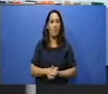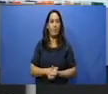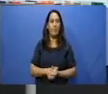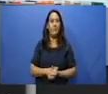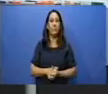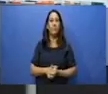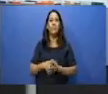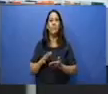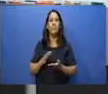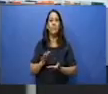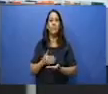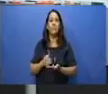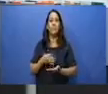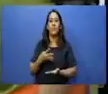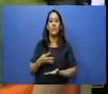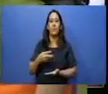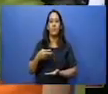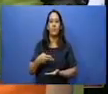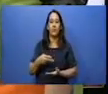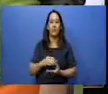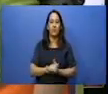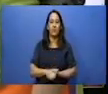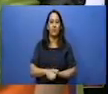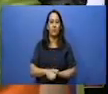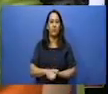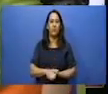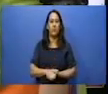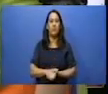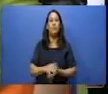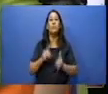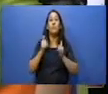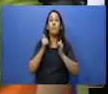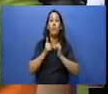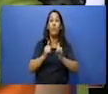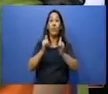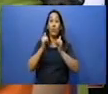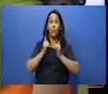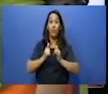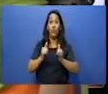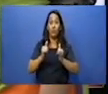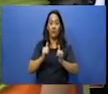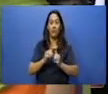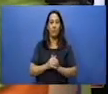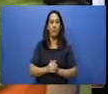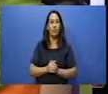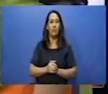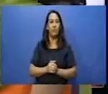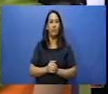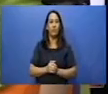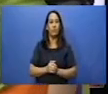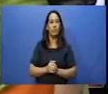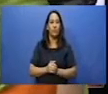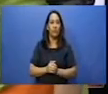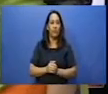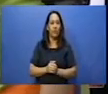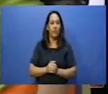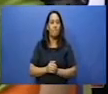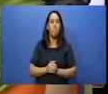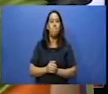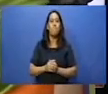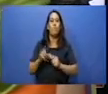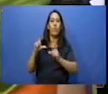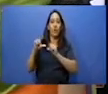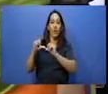lá, página 42, notícia e informação. Lembra, nós já estudamos a